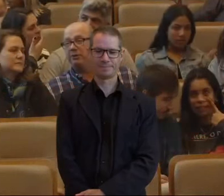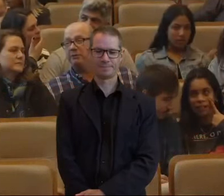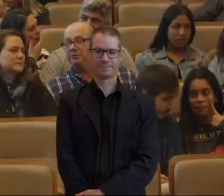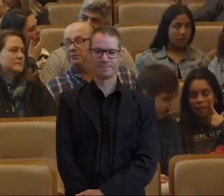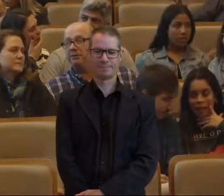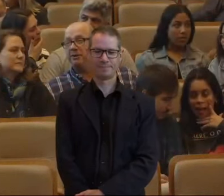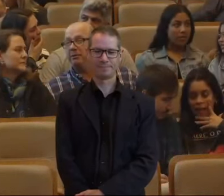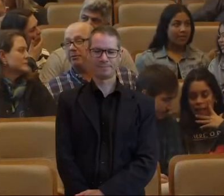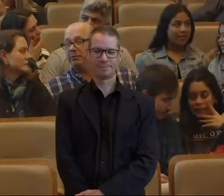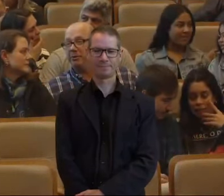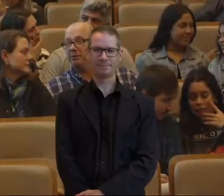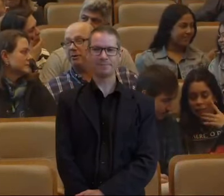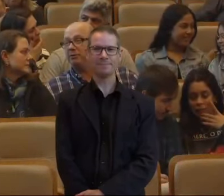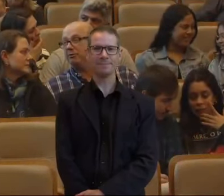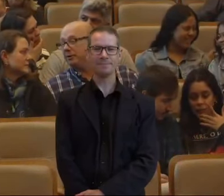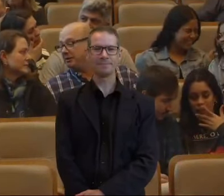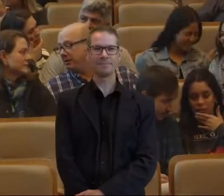Amém.